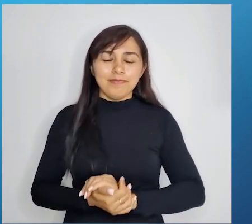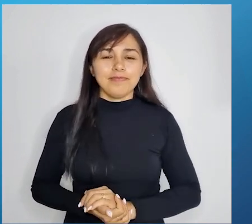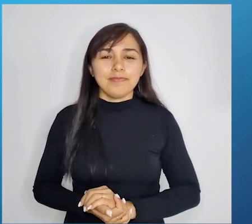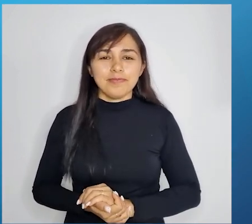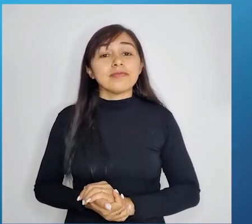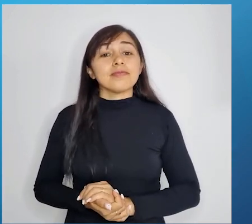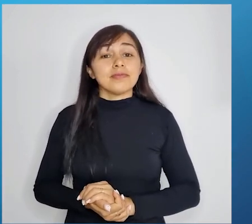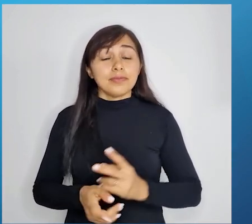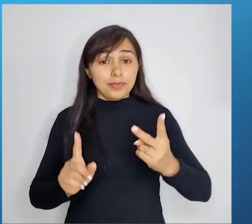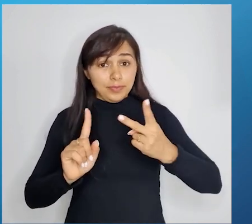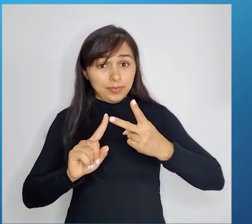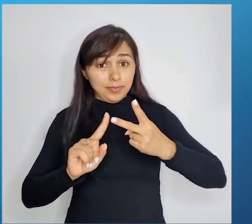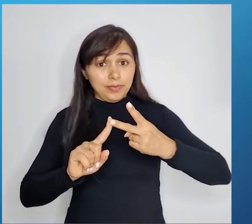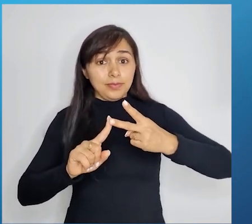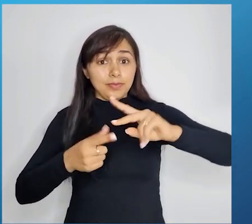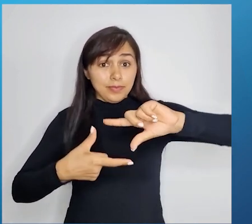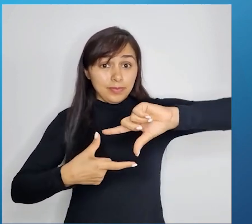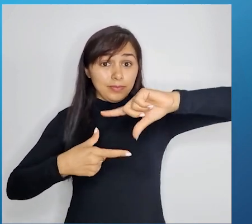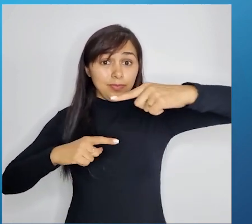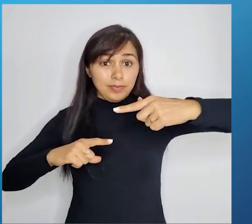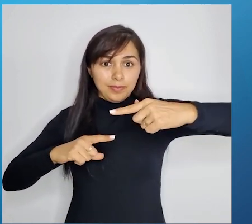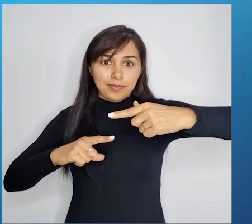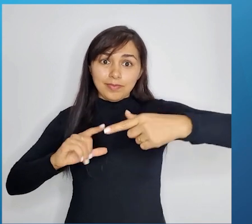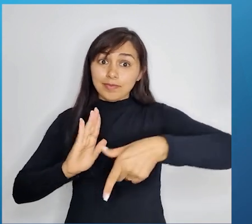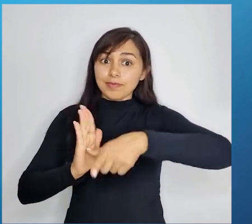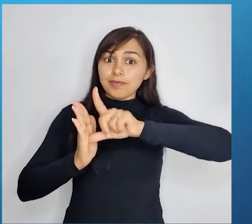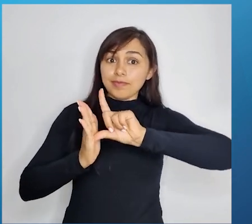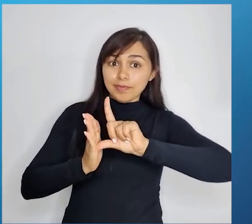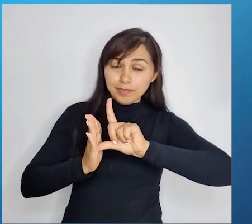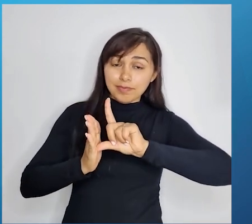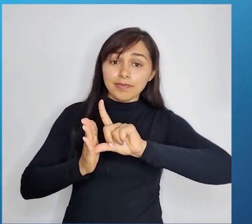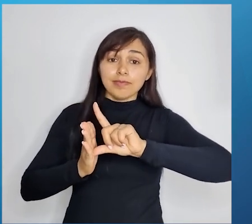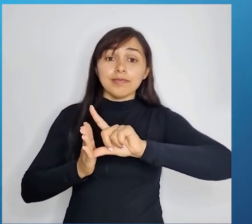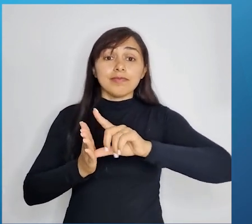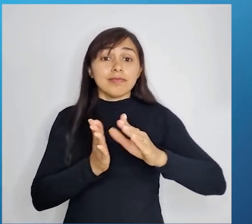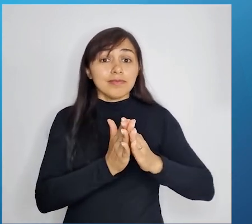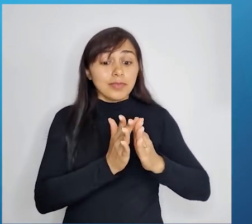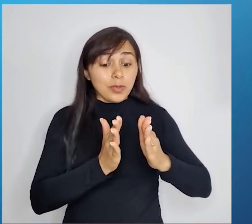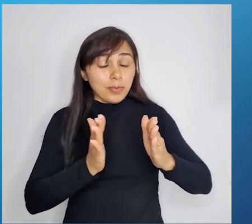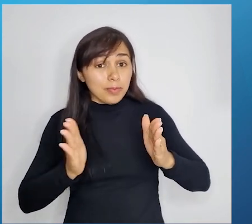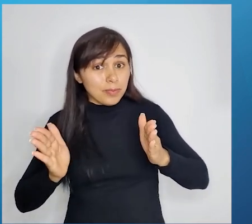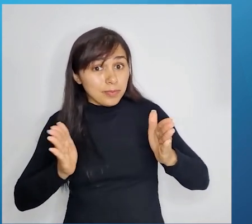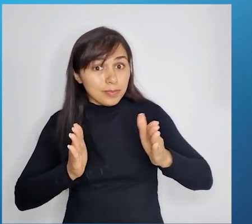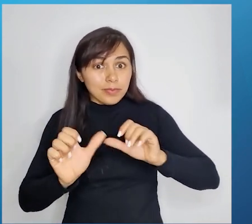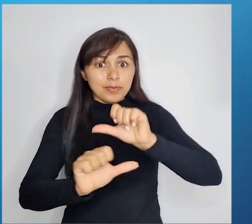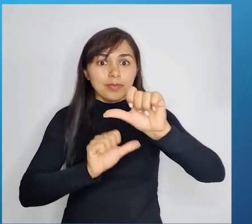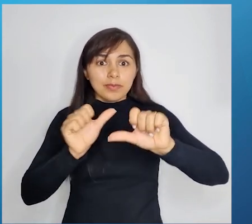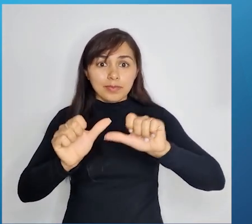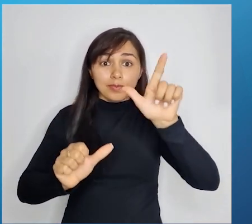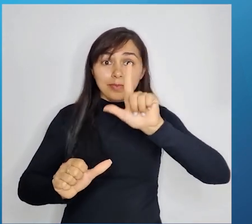O pré-modernismo foi um período de transição na literatura